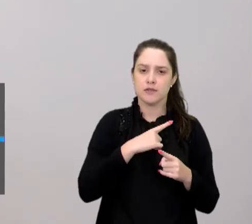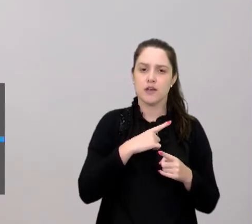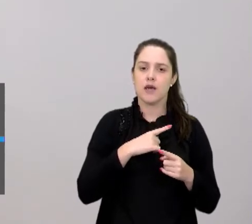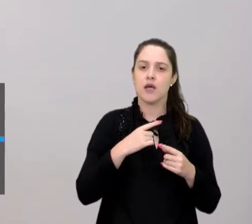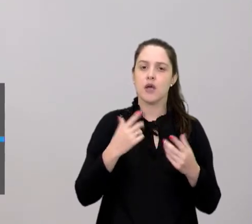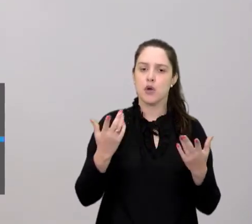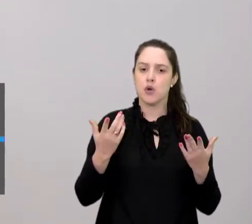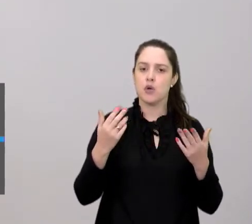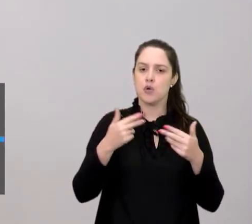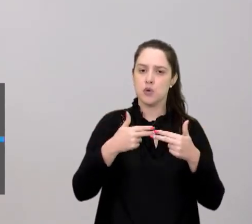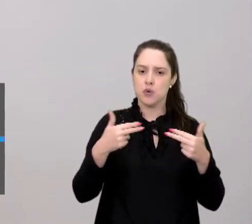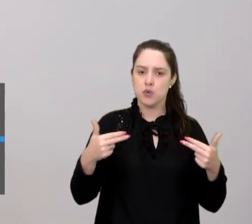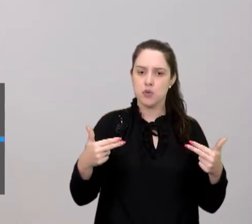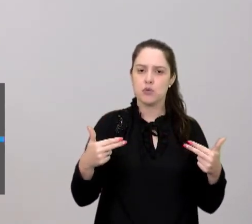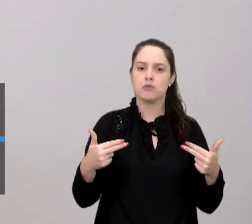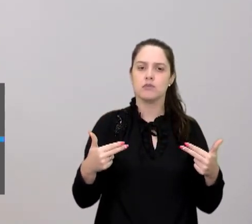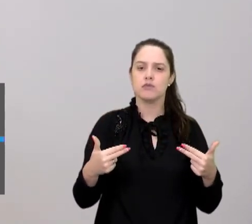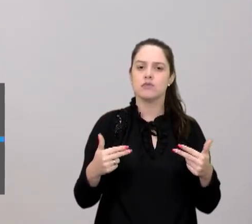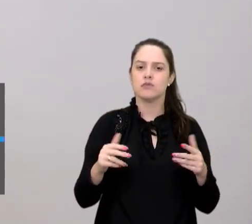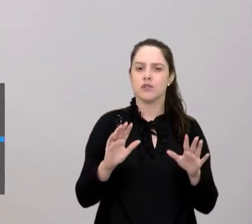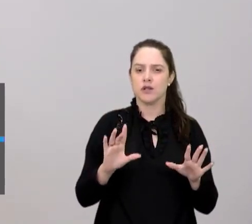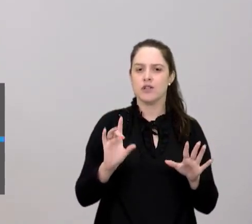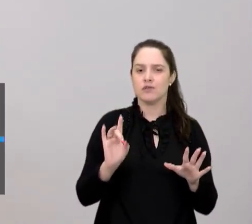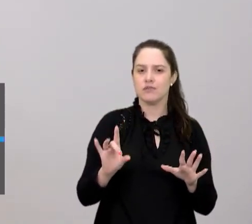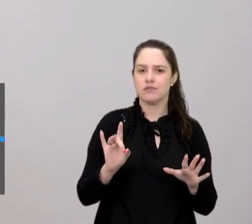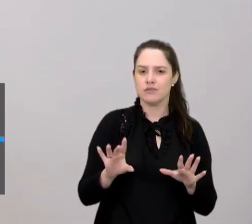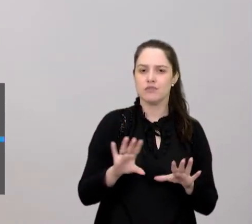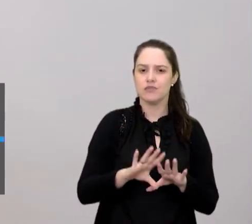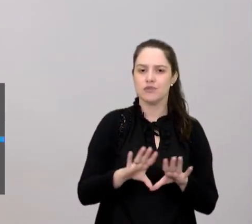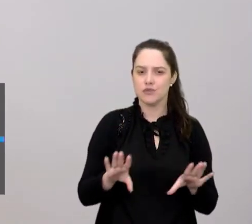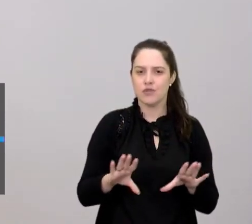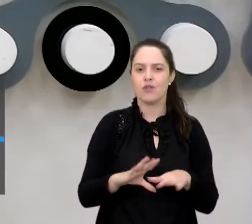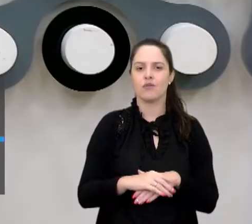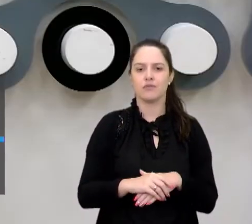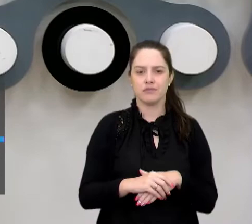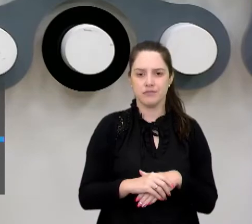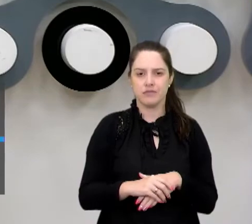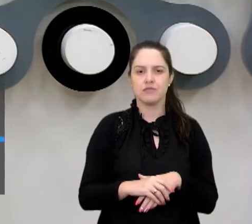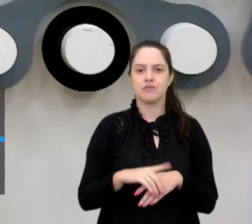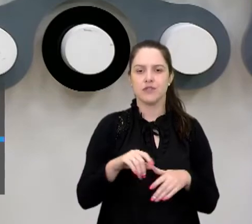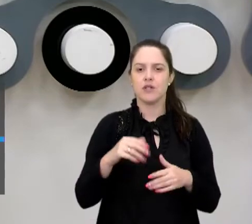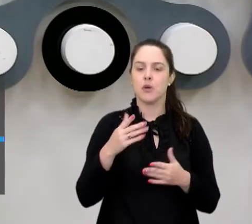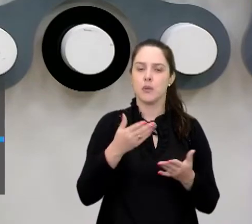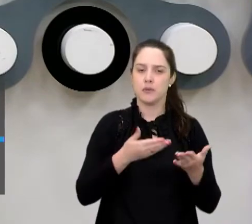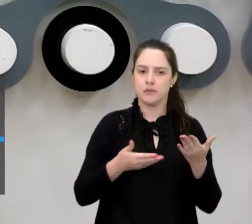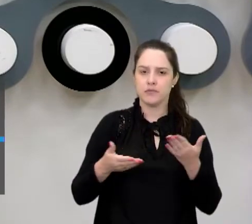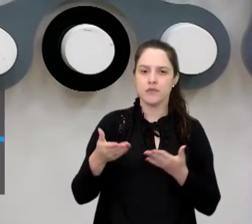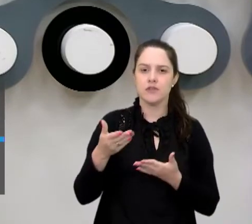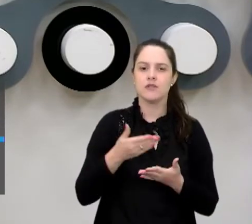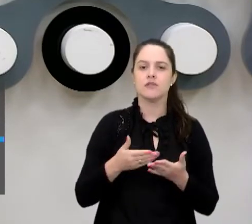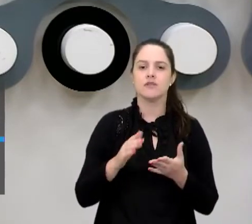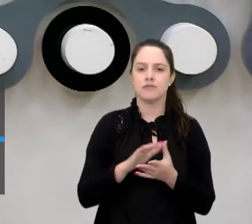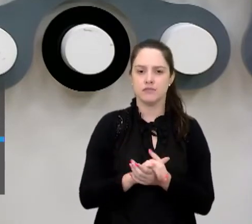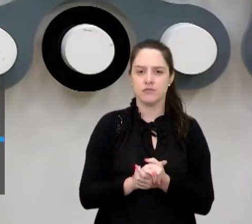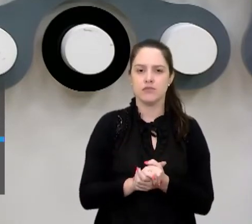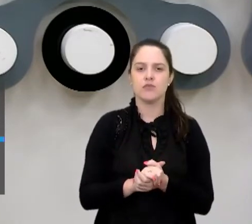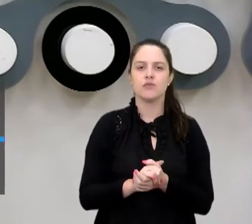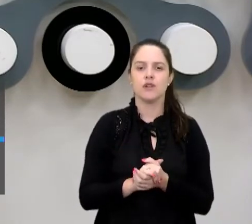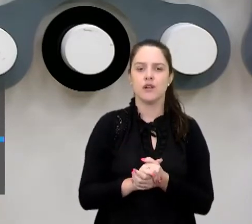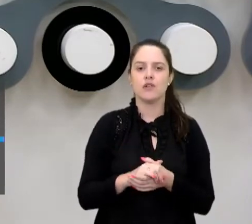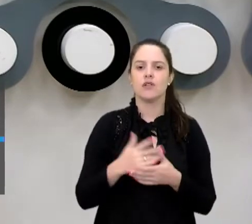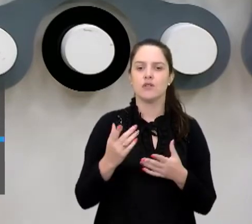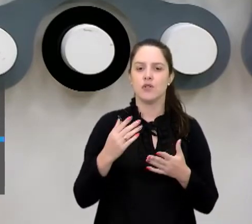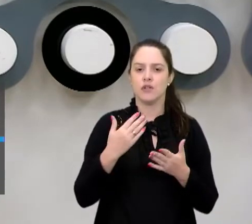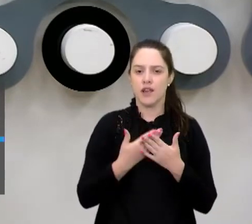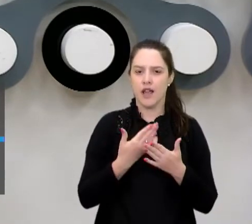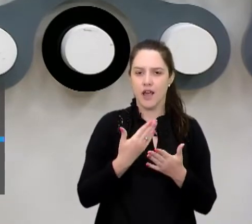ficar consultando meme, porque eu acho relaxante. Então eu fico vendo, eu recebo. Então é só para o estudante entender a relação, os professores também entenderem a relação do meme na aula